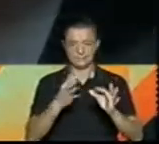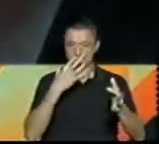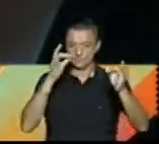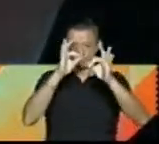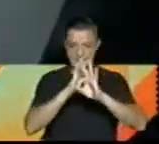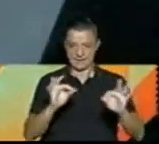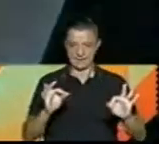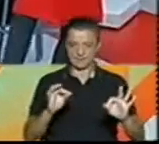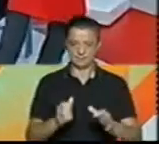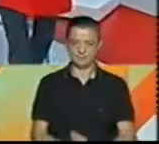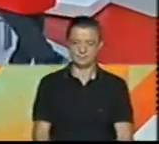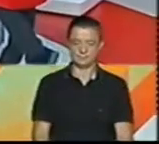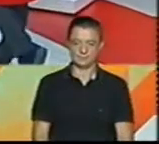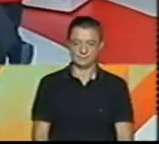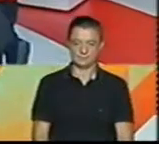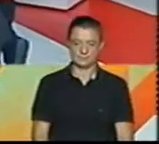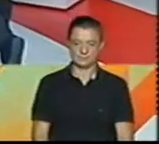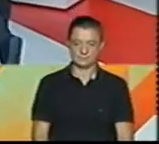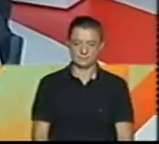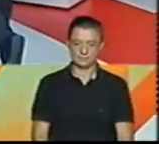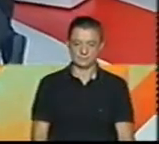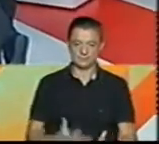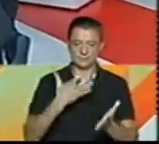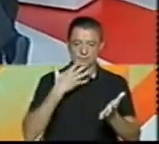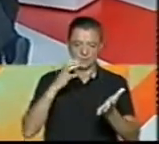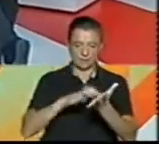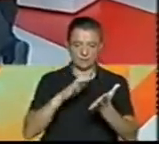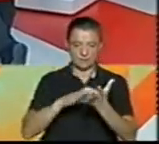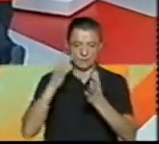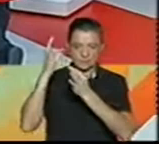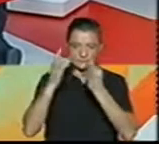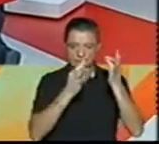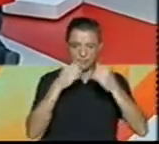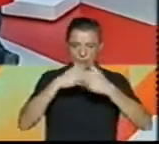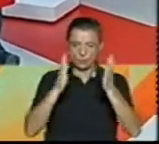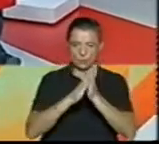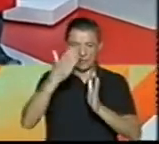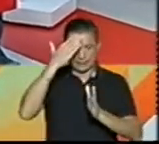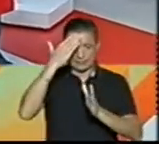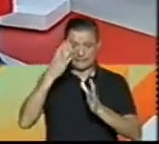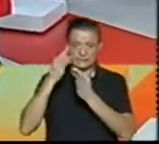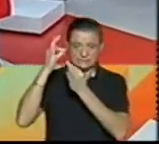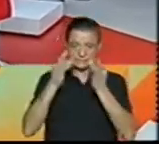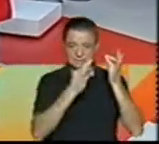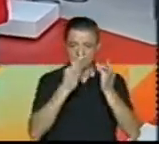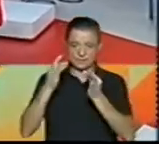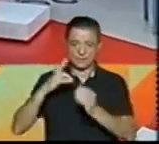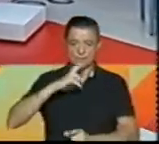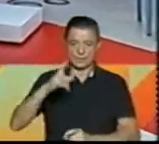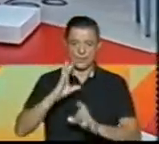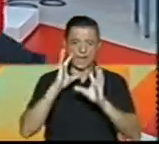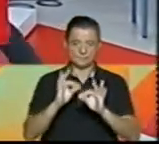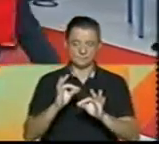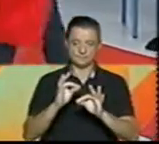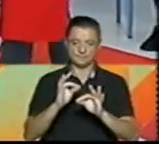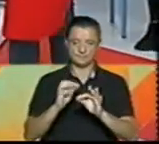Categoria. E temos aqui o nosso arroz de sardinha com cabeça e tudo. Como os portugueses merecem. Que bonito que está.